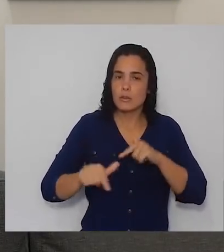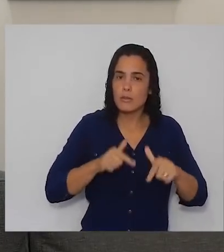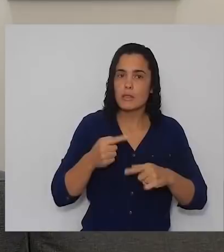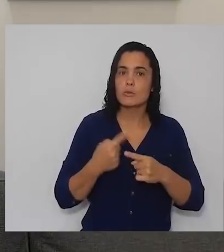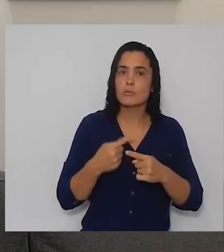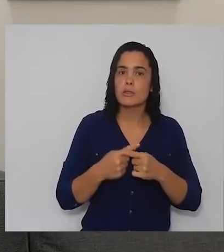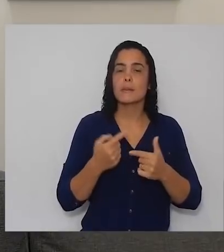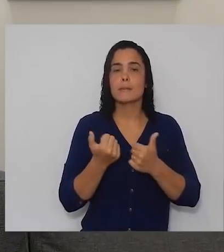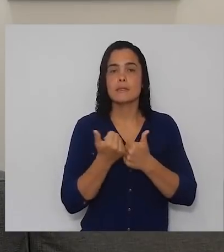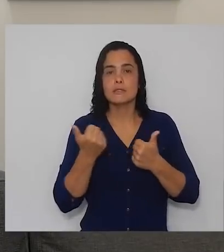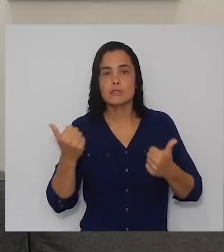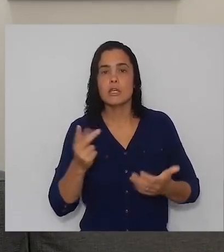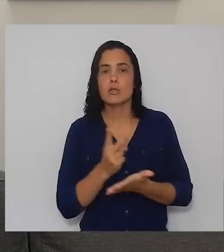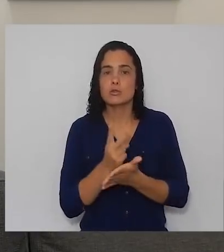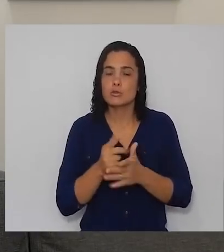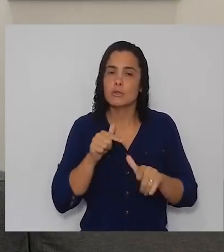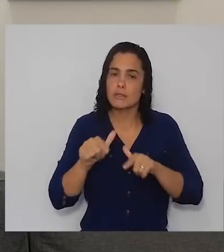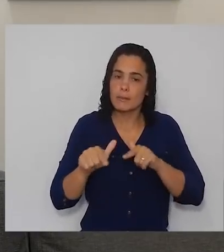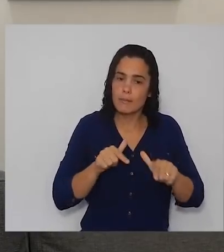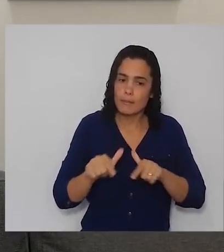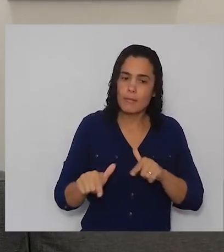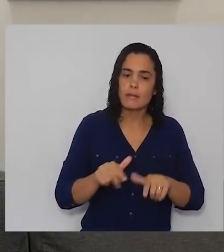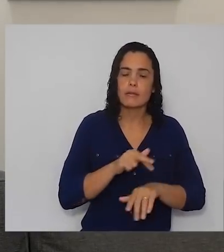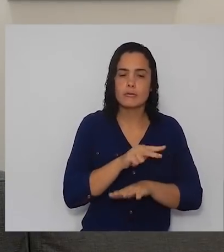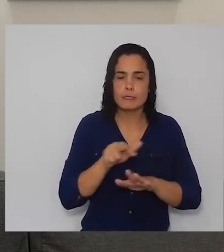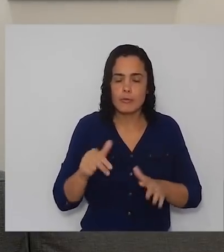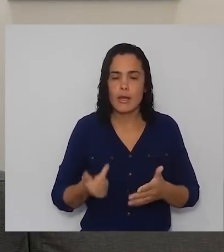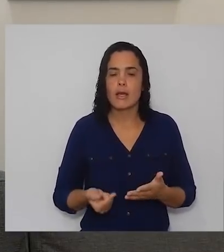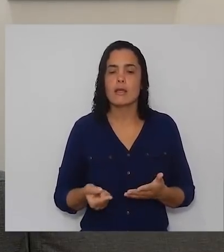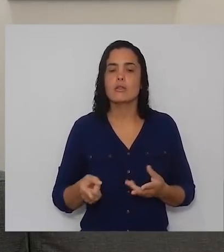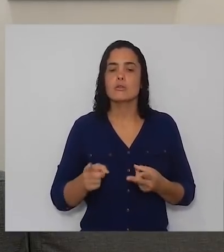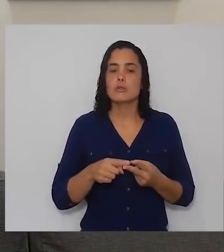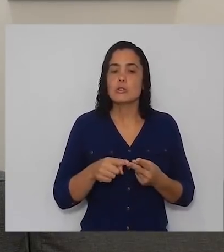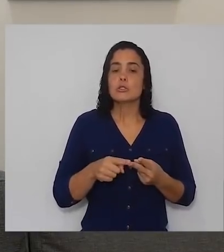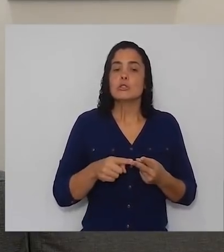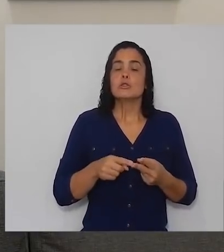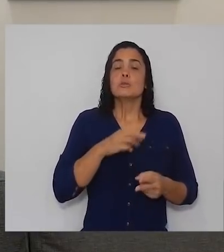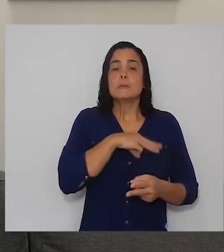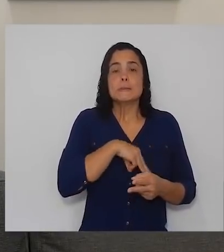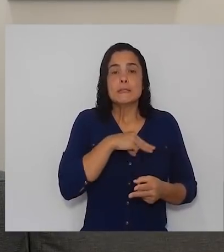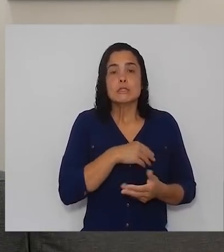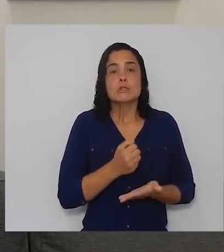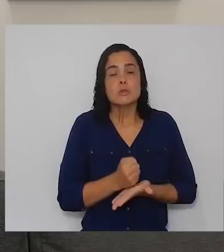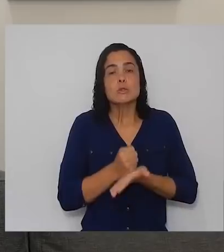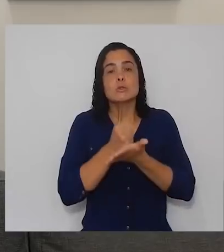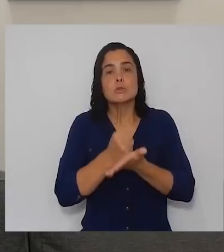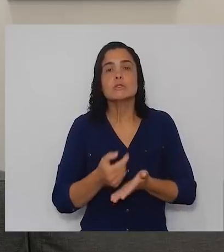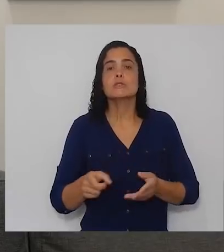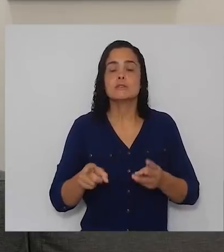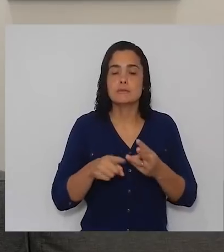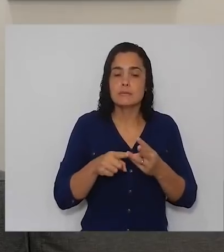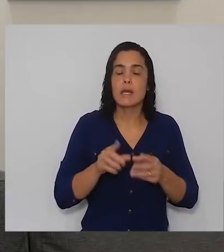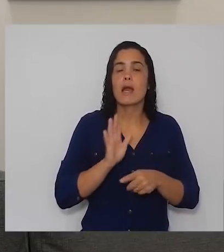estado até aqui, os ministérios trabalhando, o sustento de missões. Nós queremos continuar fazendo aquilo que Deus tem colocado em nossas mãos